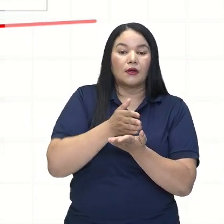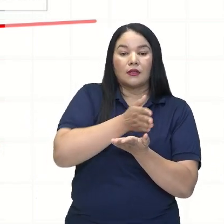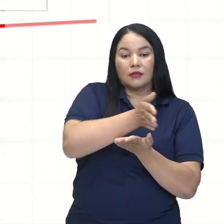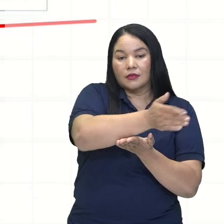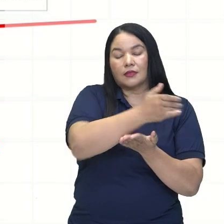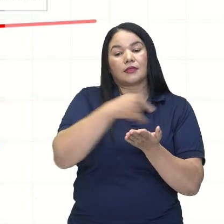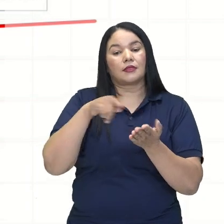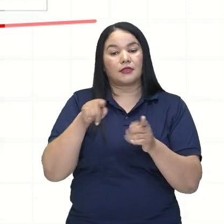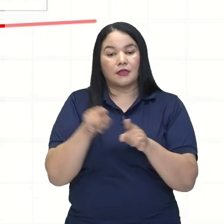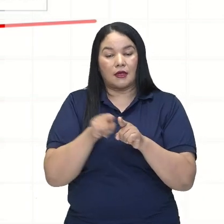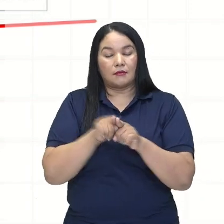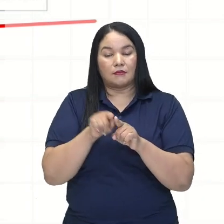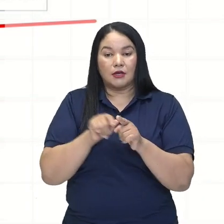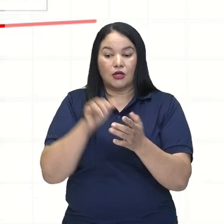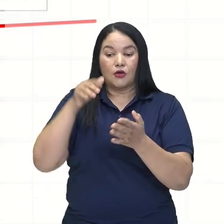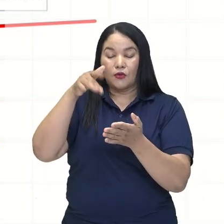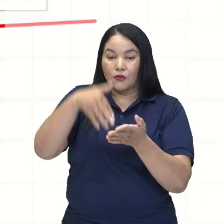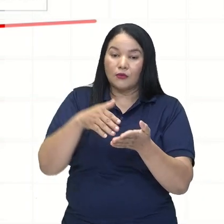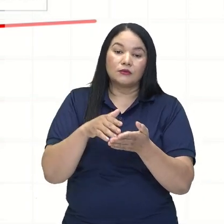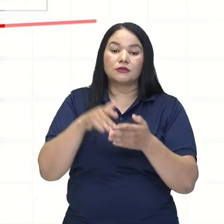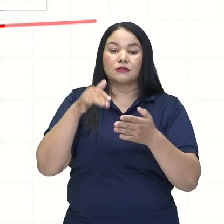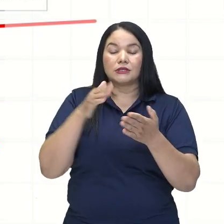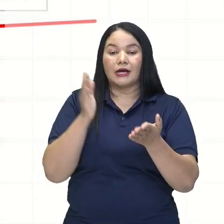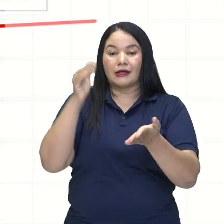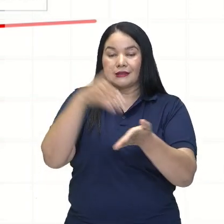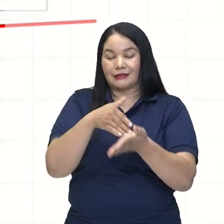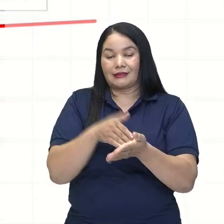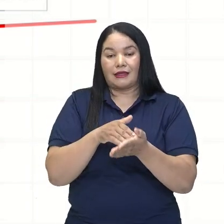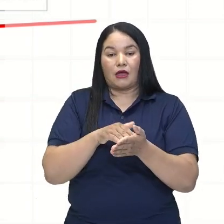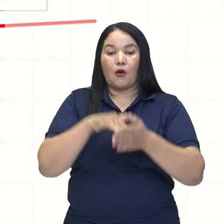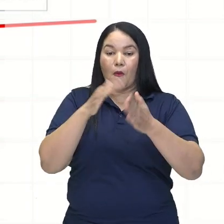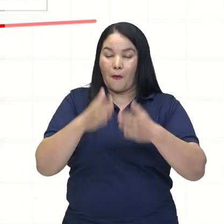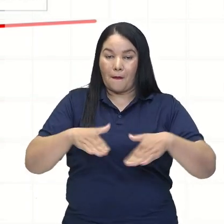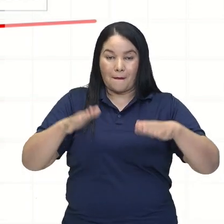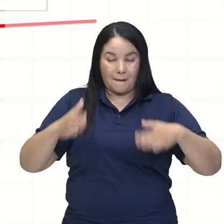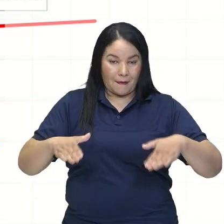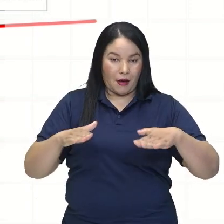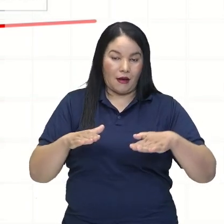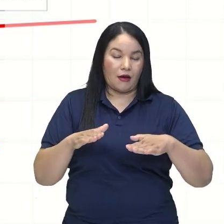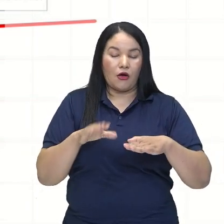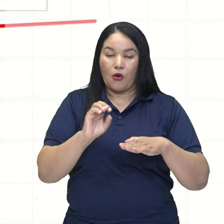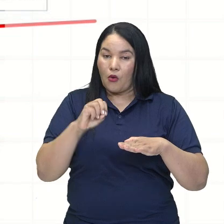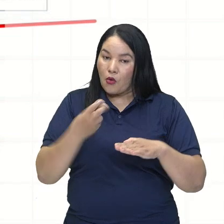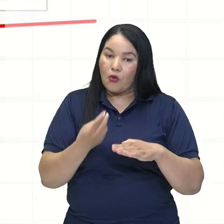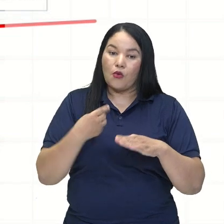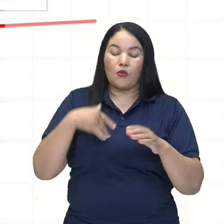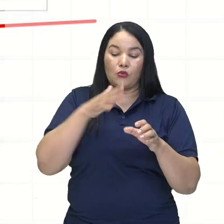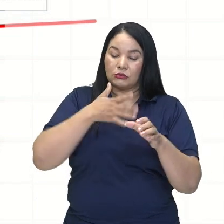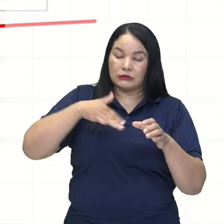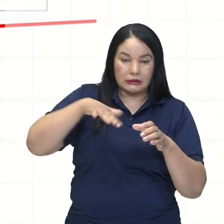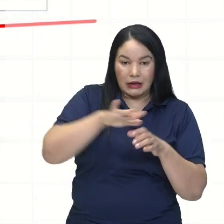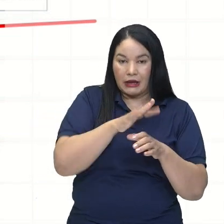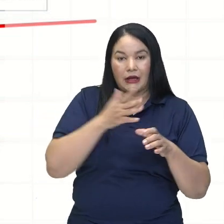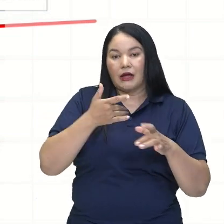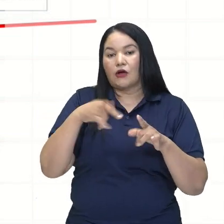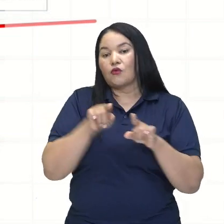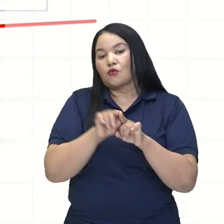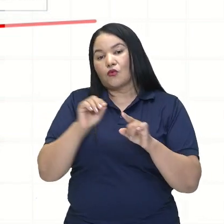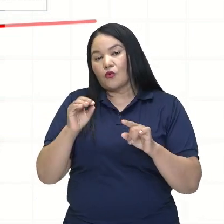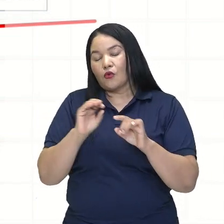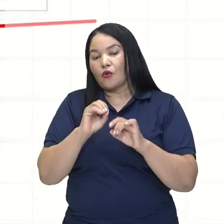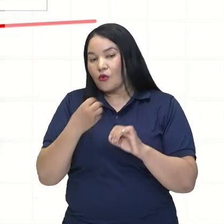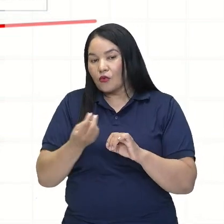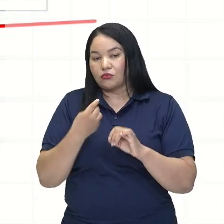onde os rios desaguam no mar, ou nos rios, ou em lagos, ou ali para a parte dentro mesmo do continente, ou